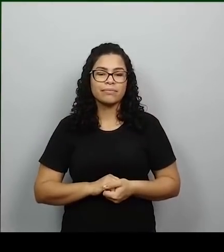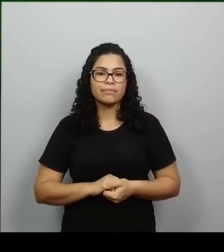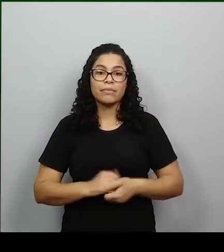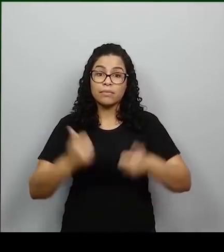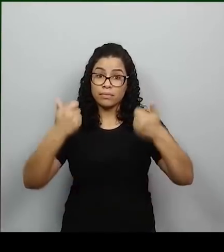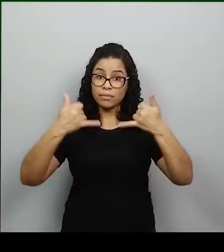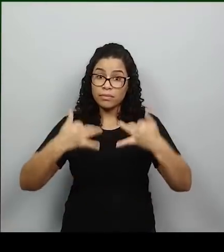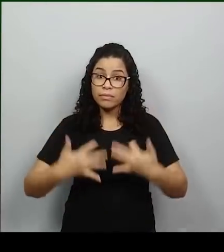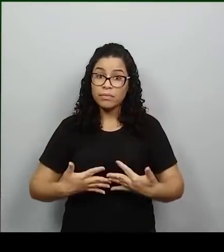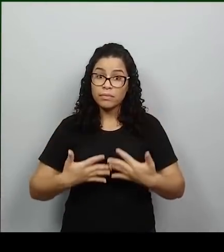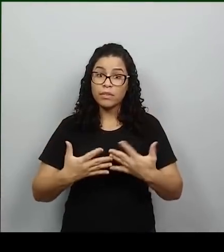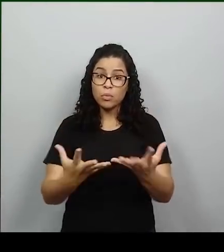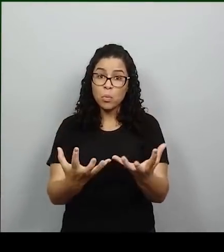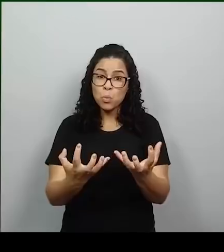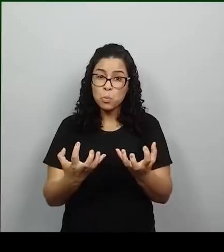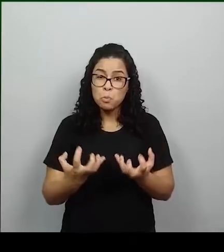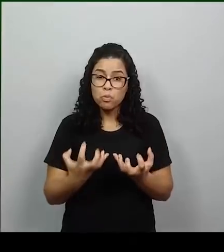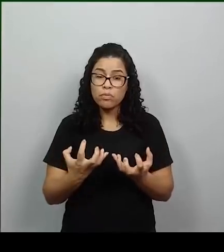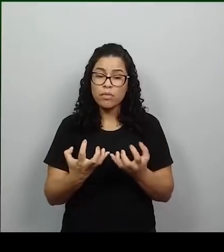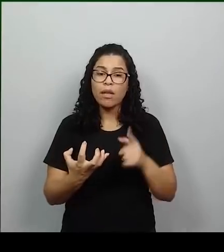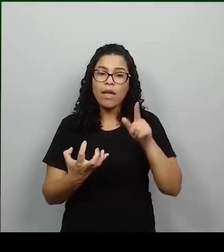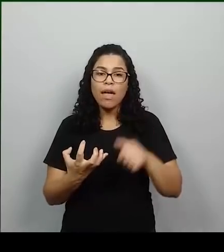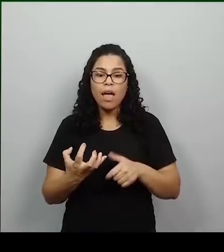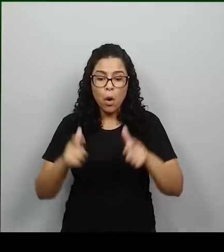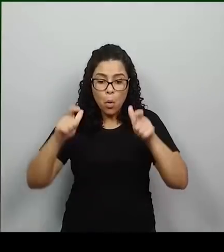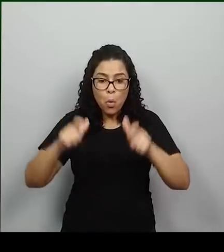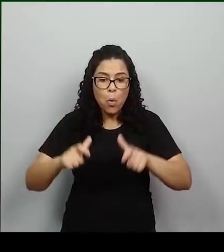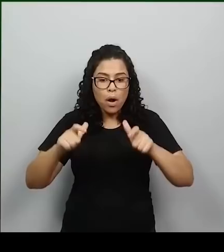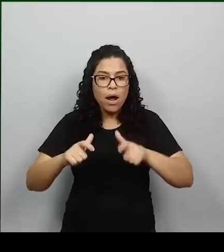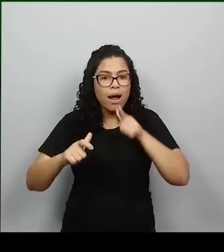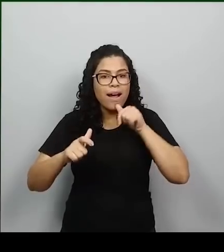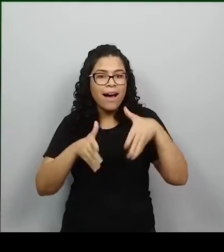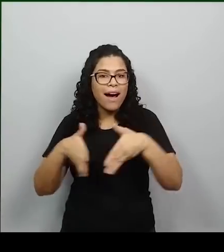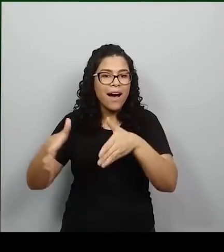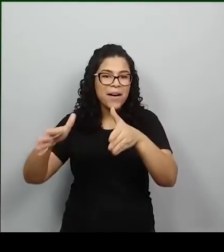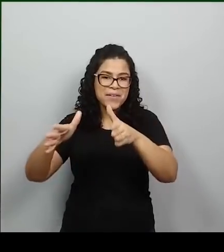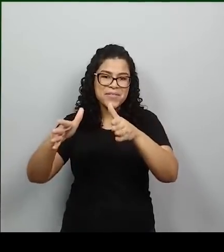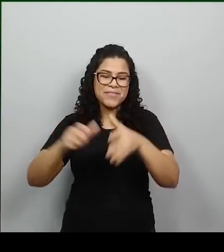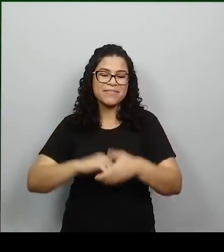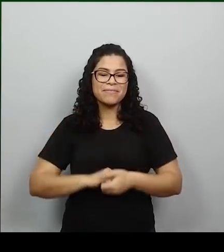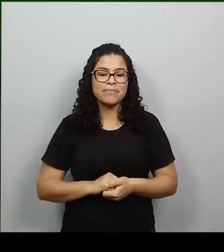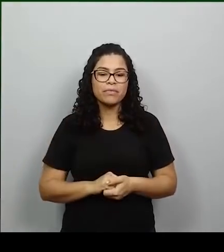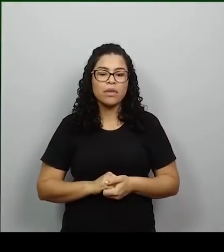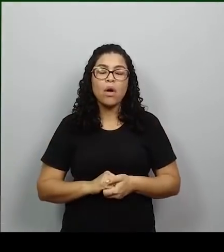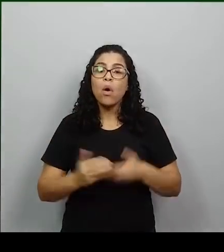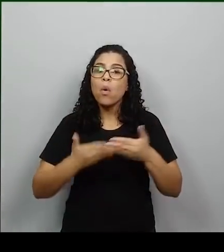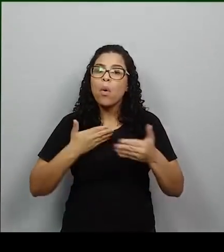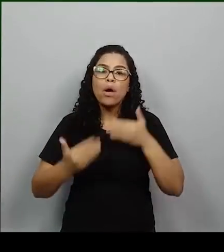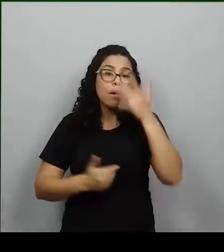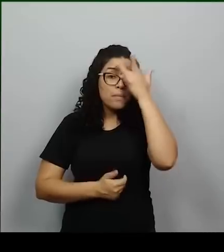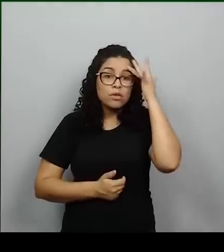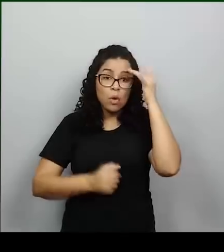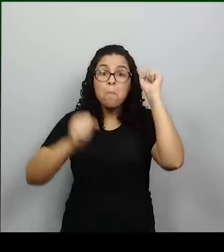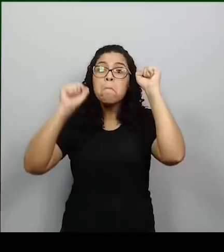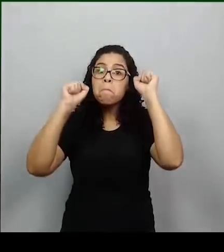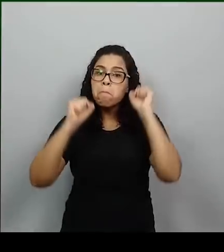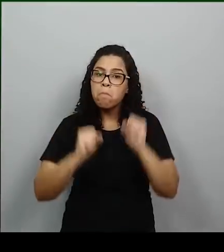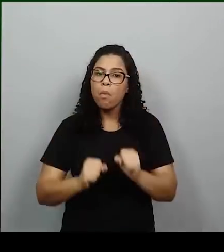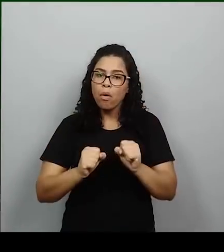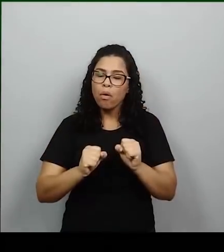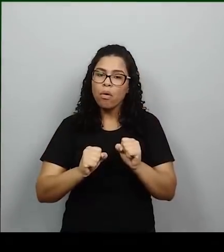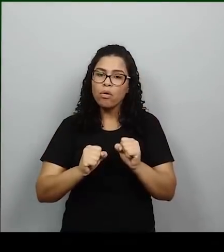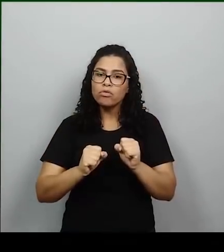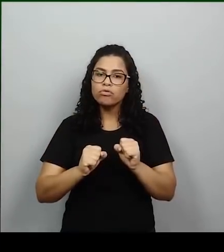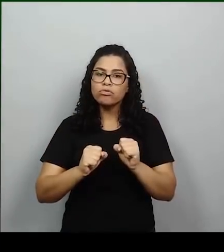Ela falou que o Cerrado é considerado o berço das águas. Para qualquer pessoa se tornar um botânico, ela precisa